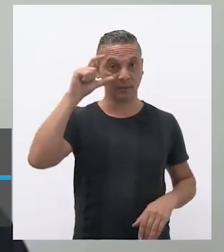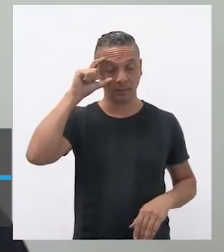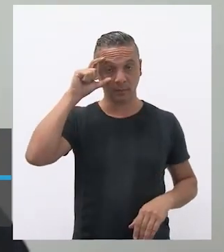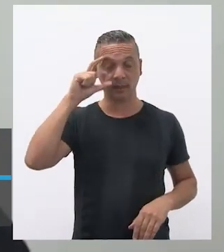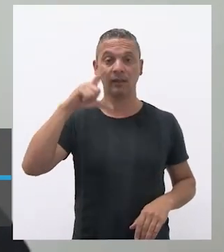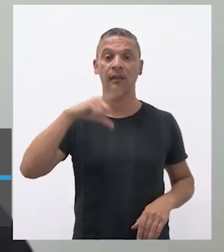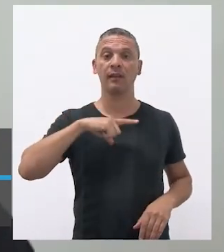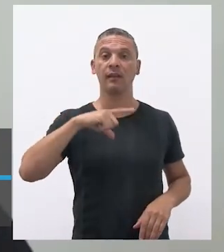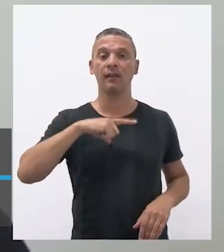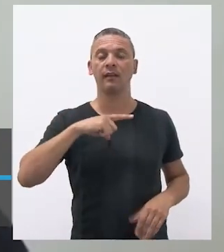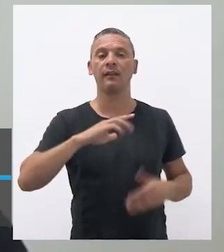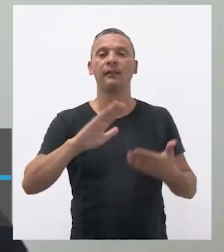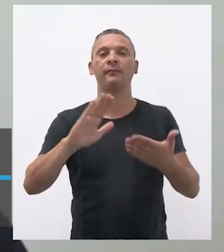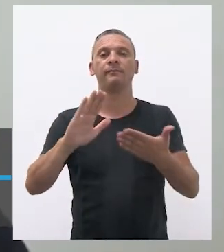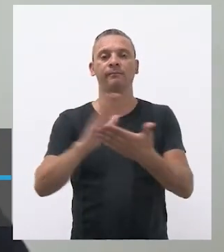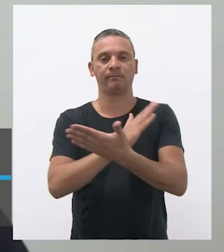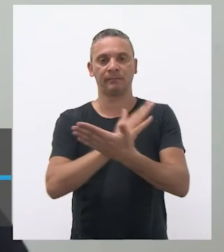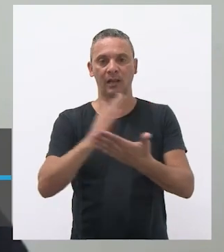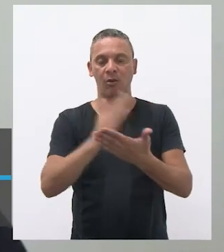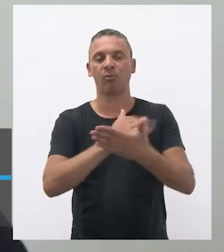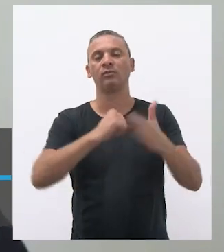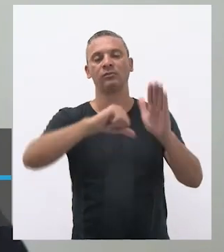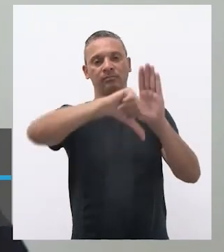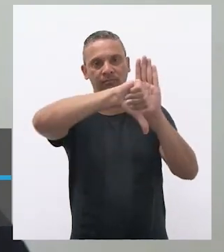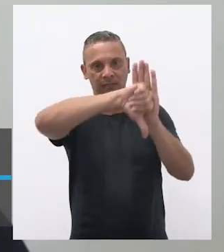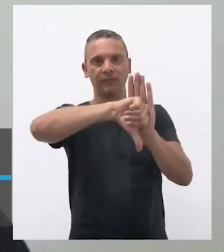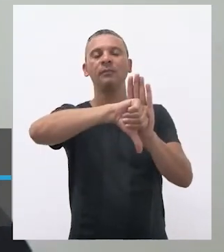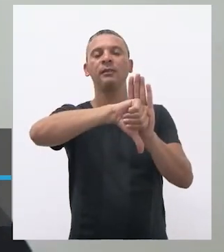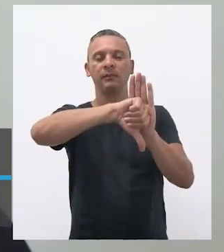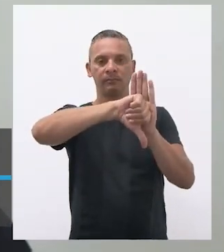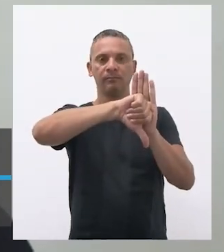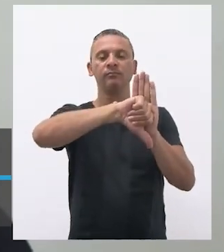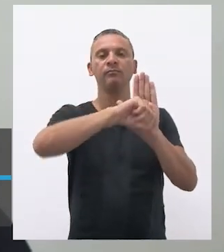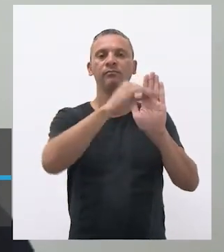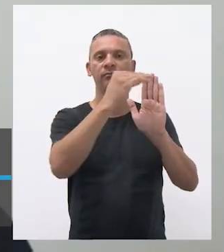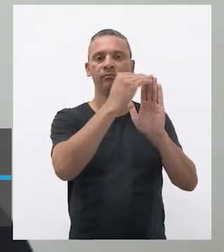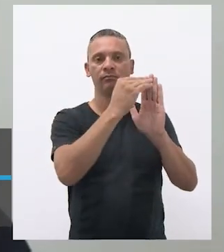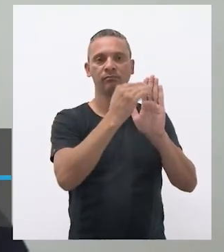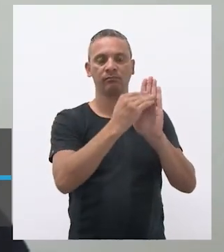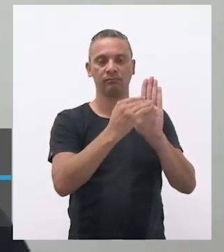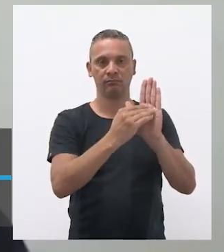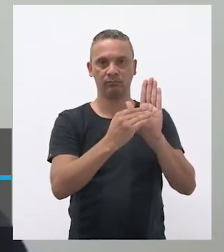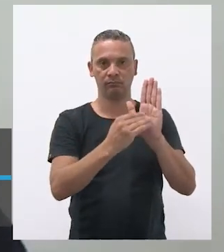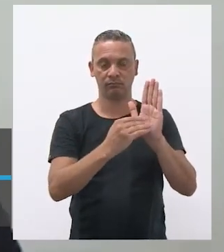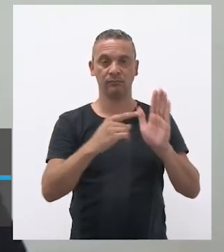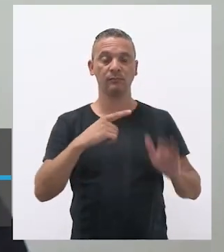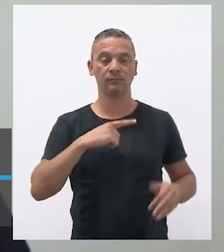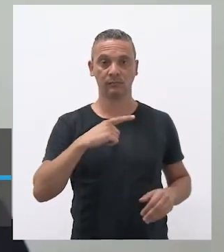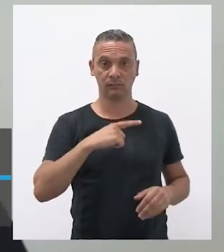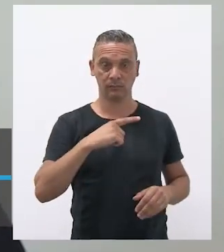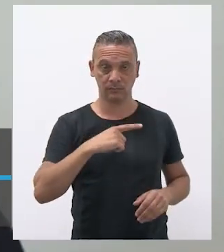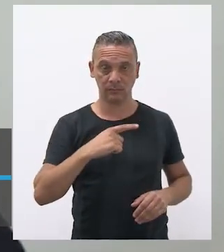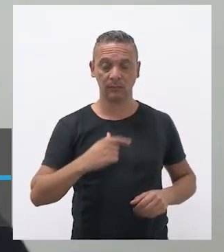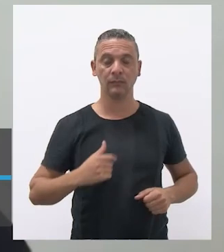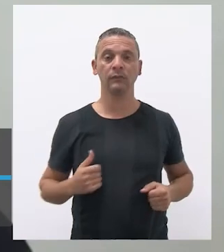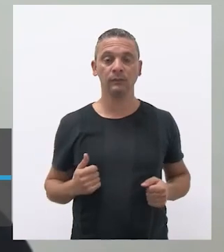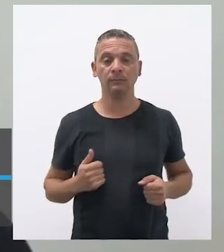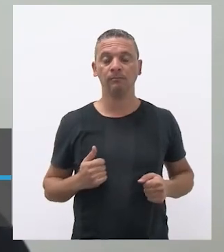situações de violência física, né, que ainda é o tipo de violência mais comum. Então, a violência física é